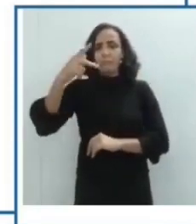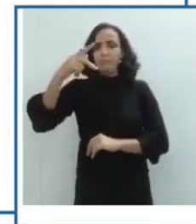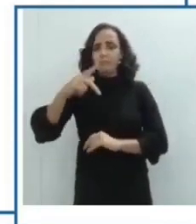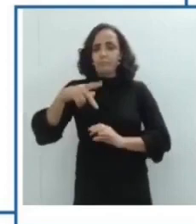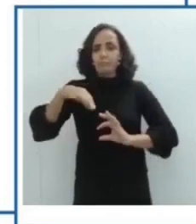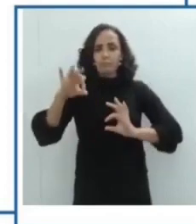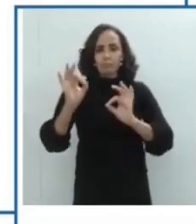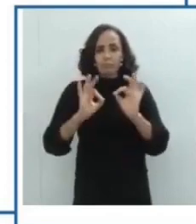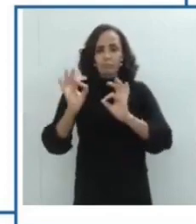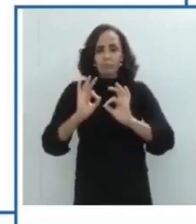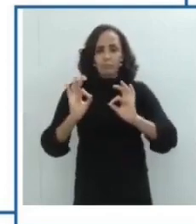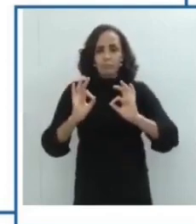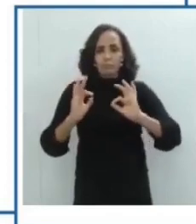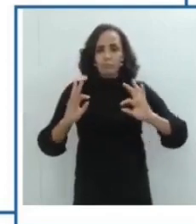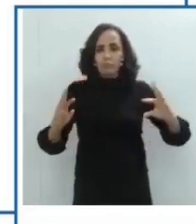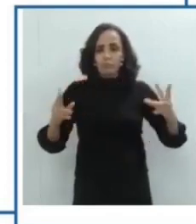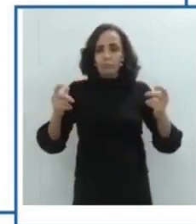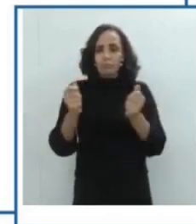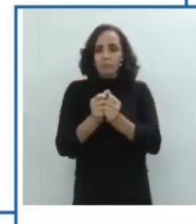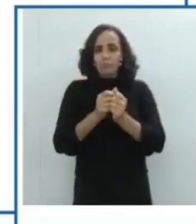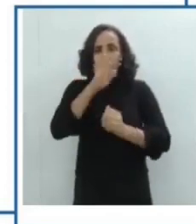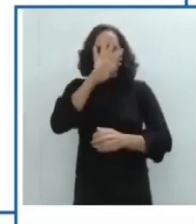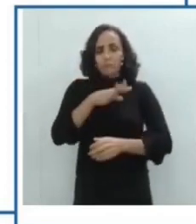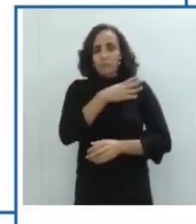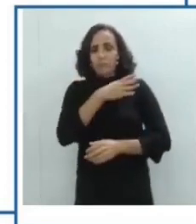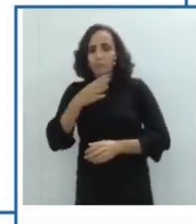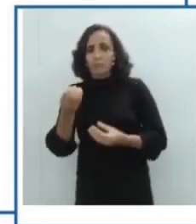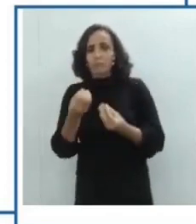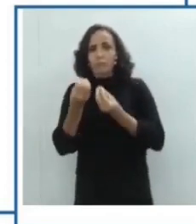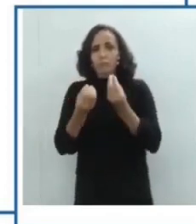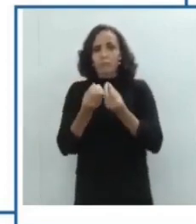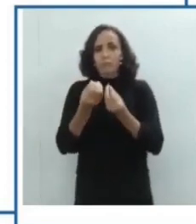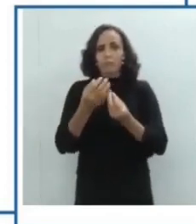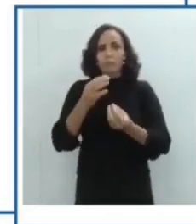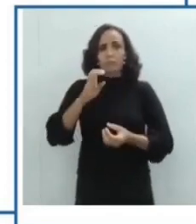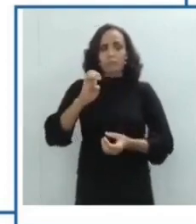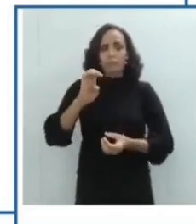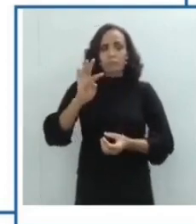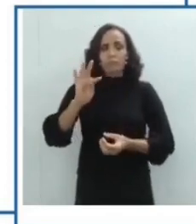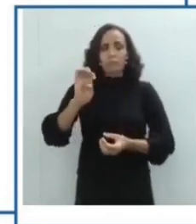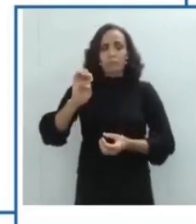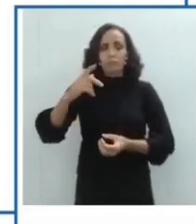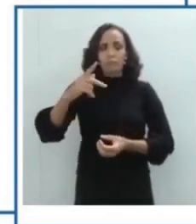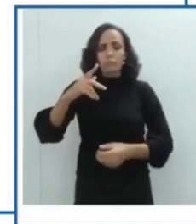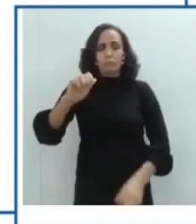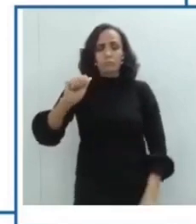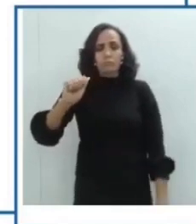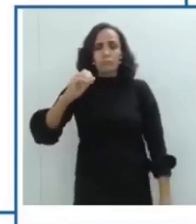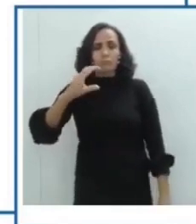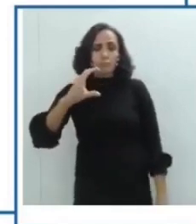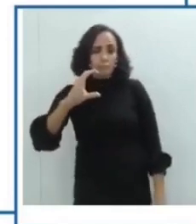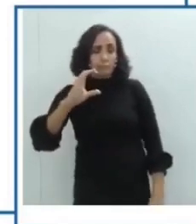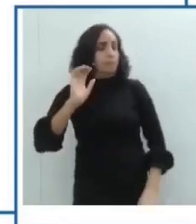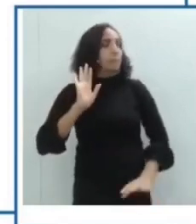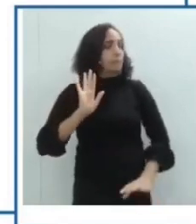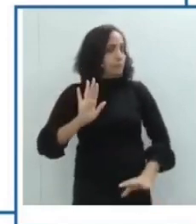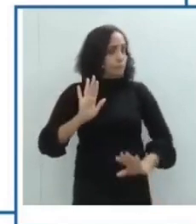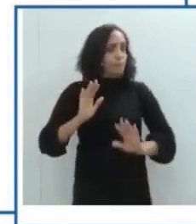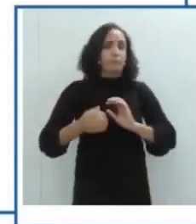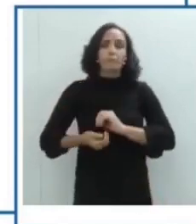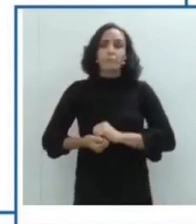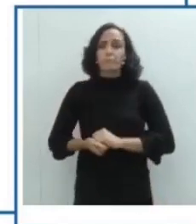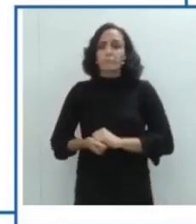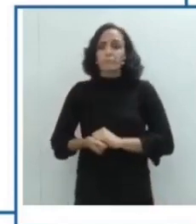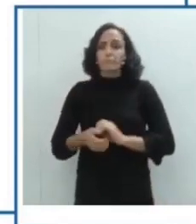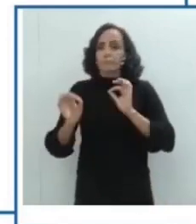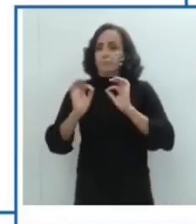executou o código e a tabela ETEPAC foi criada no banco de dados desta? Então é isso. Tá? Só